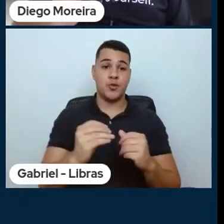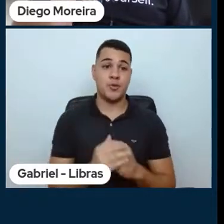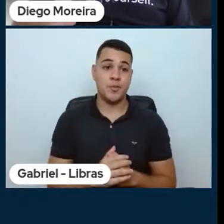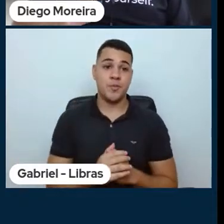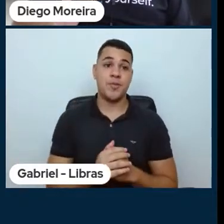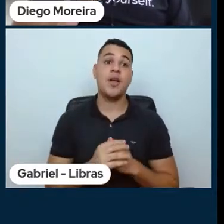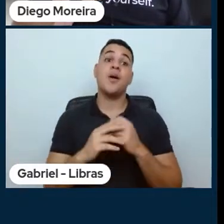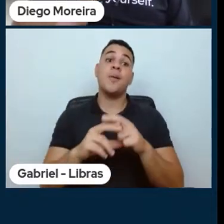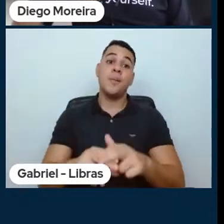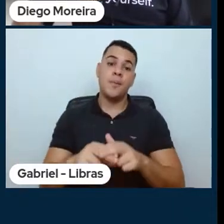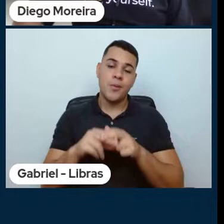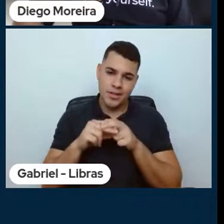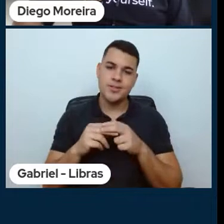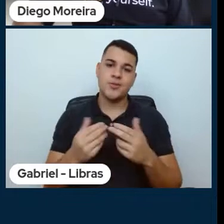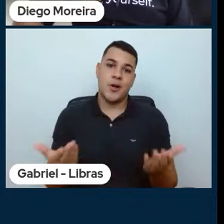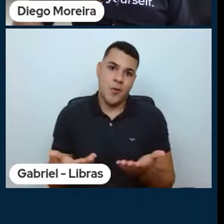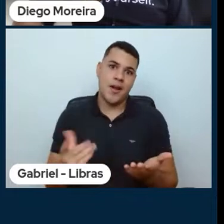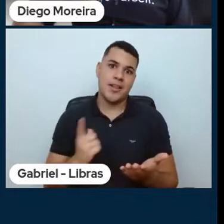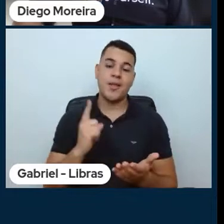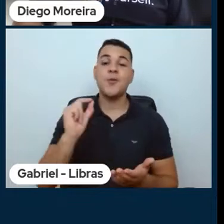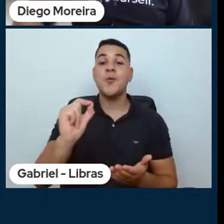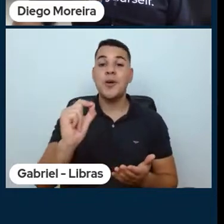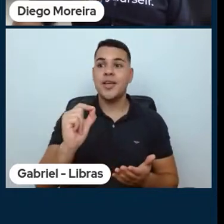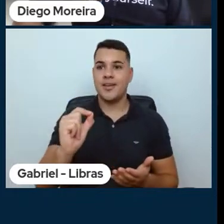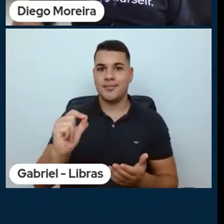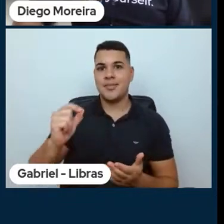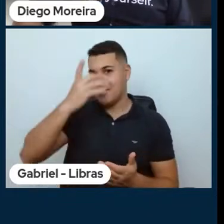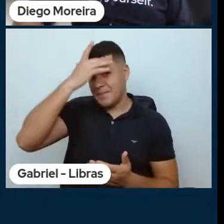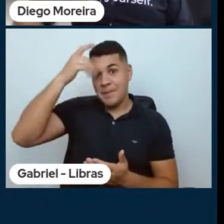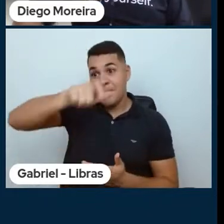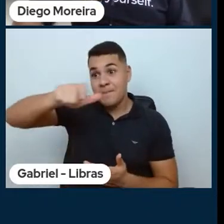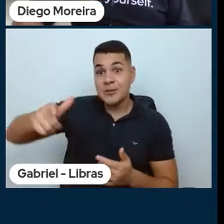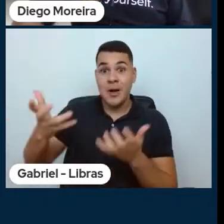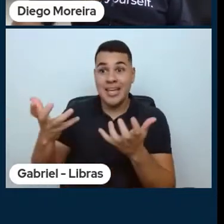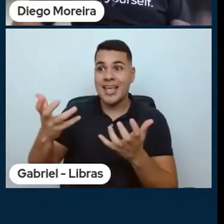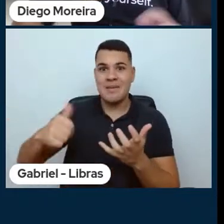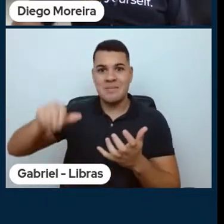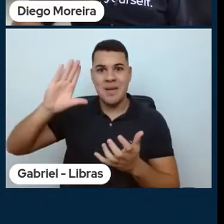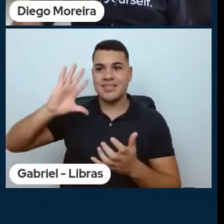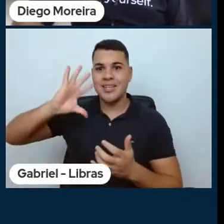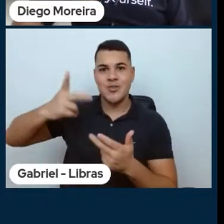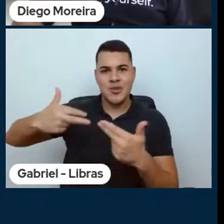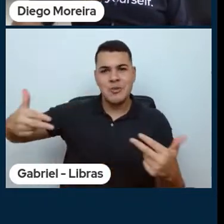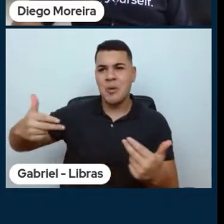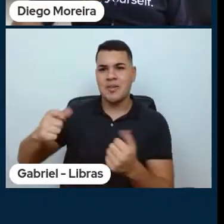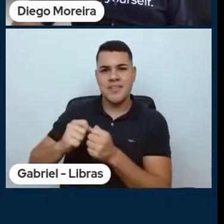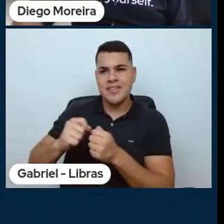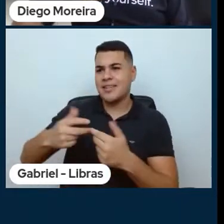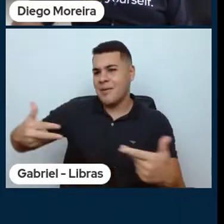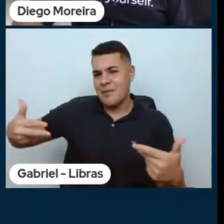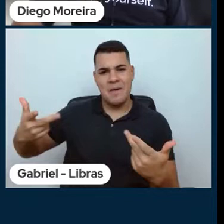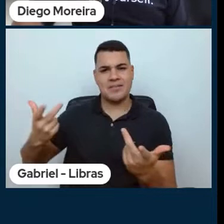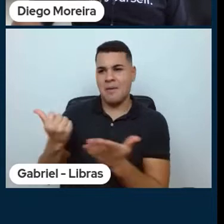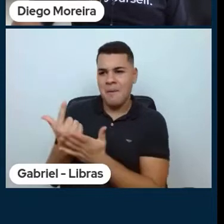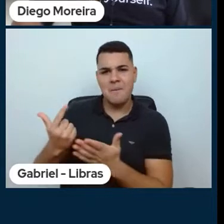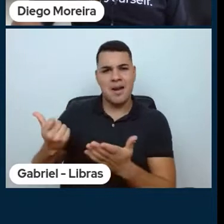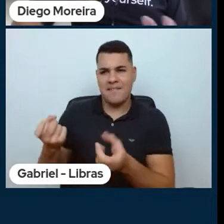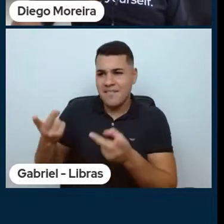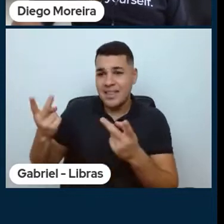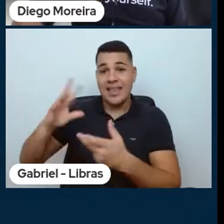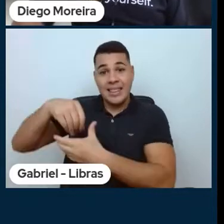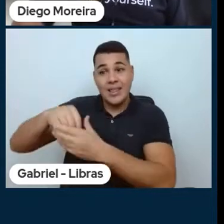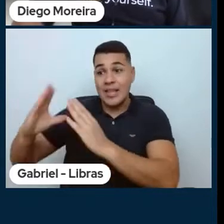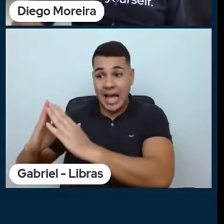conta do autoatendimento. E ainda não ser eficaz e ainda acharmos que a curadoria é um custo e